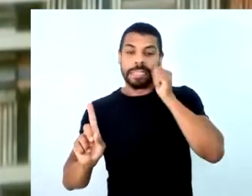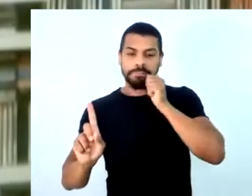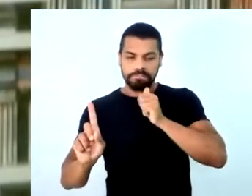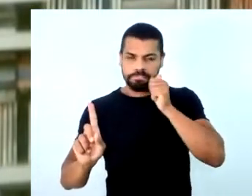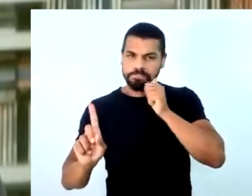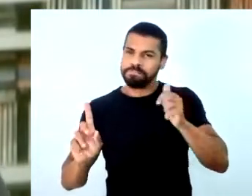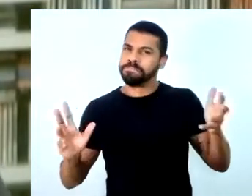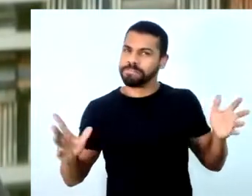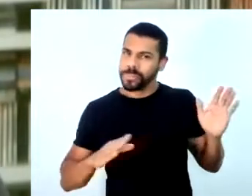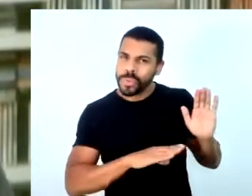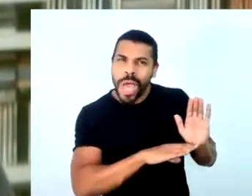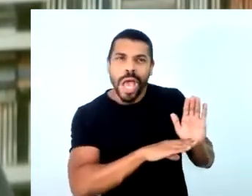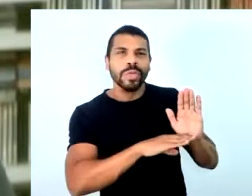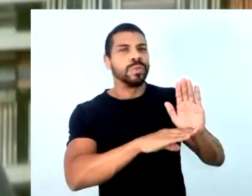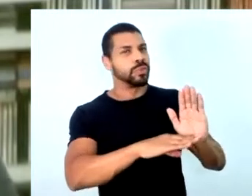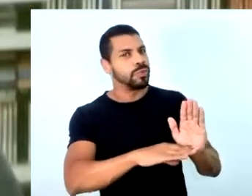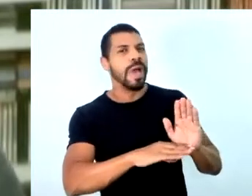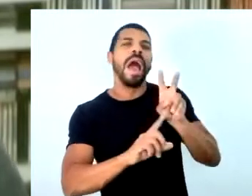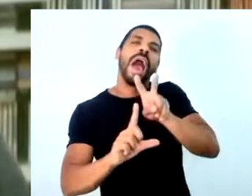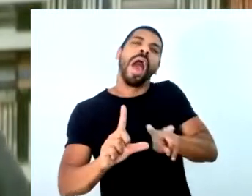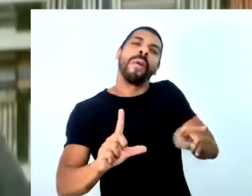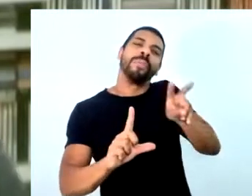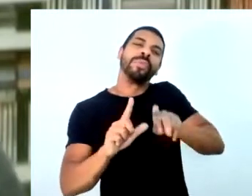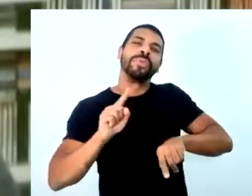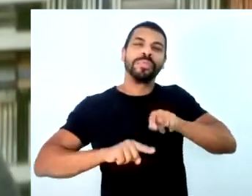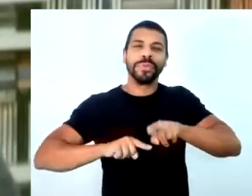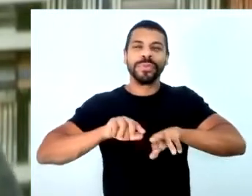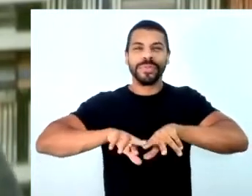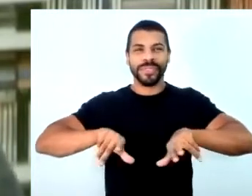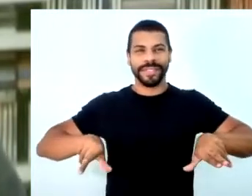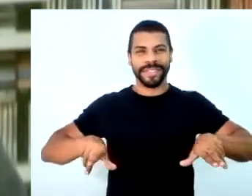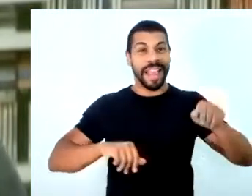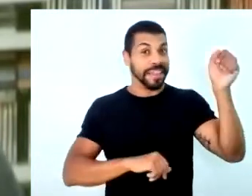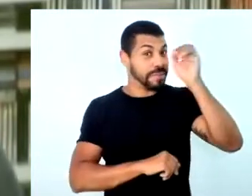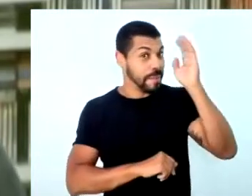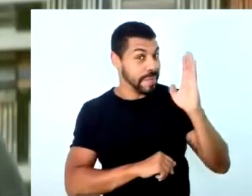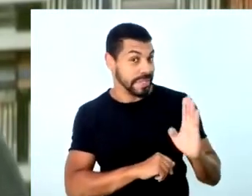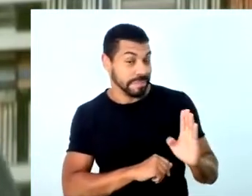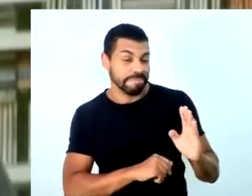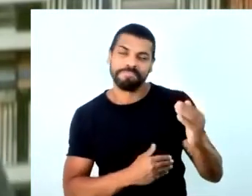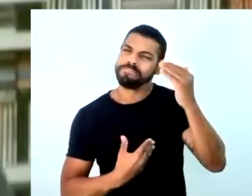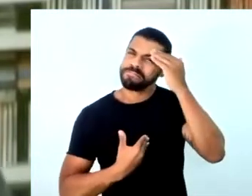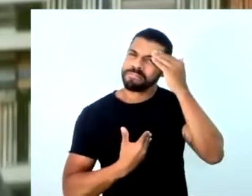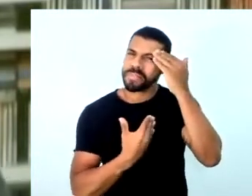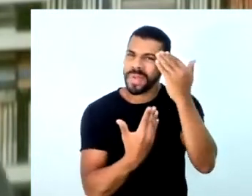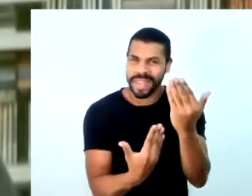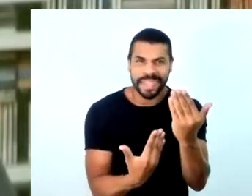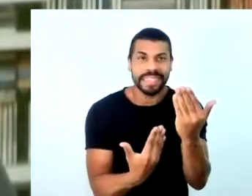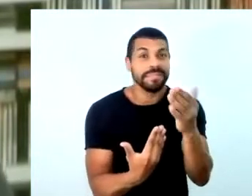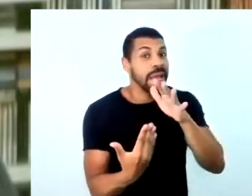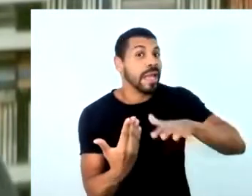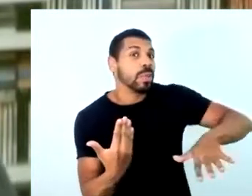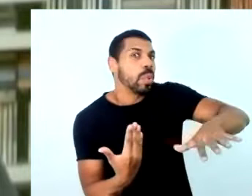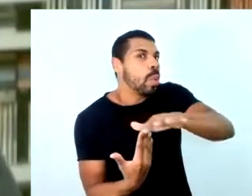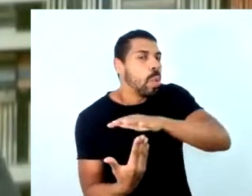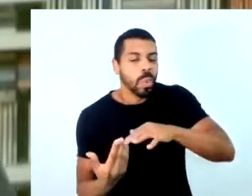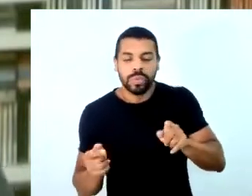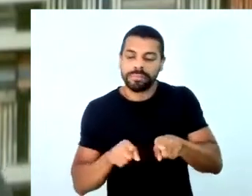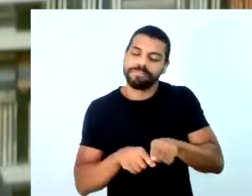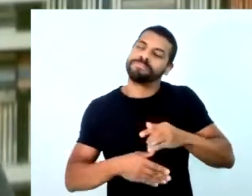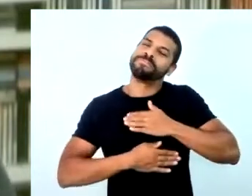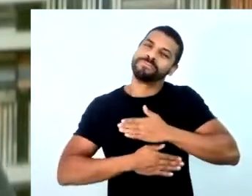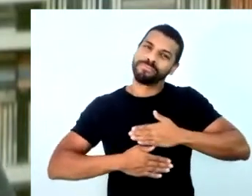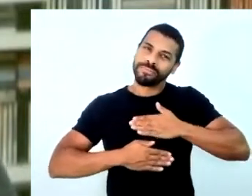dos nomes que mais engrandecem atualmente, eu acho que a produção audiovisual no Brasil. Enfim, então é isso. Agradeço a Natara, agradeço